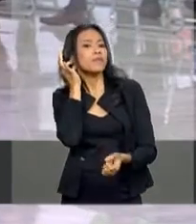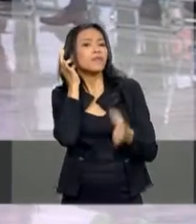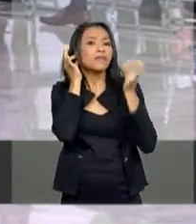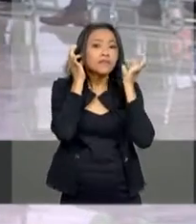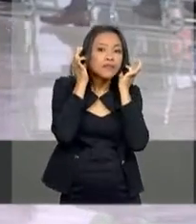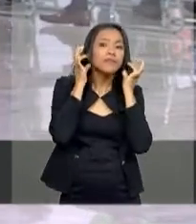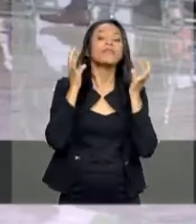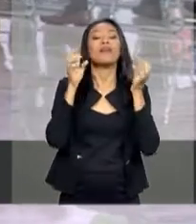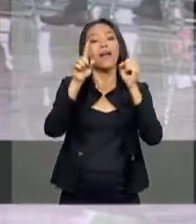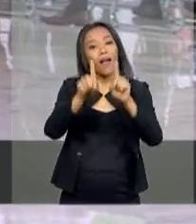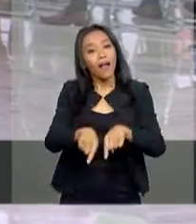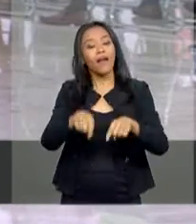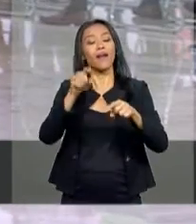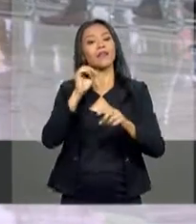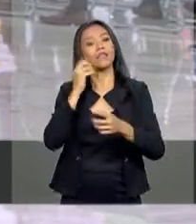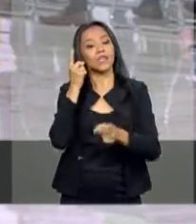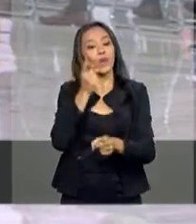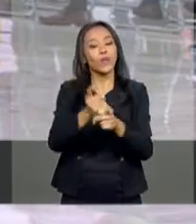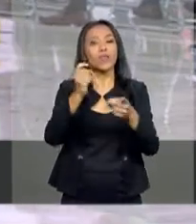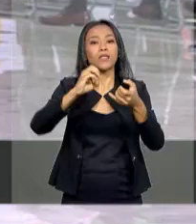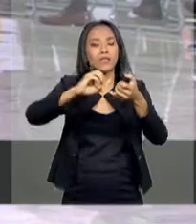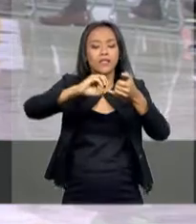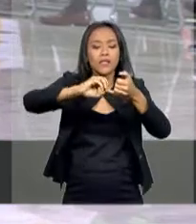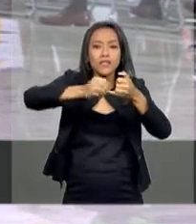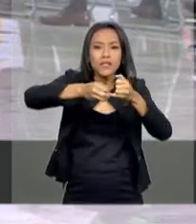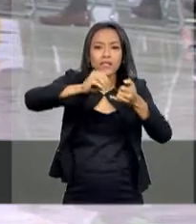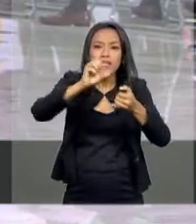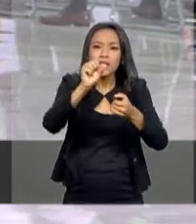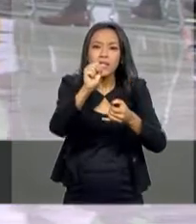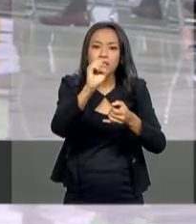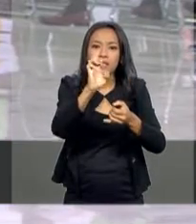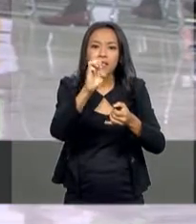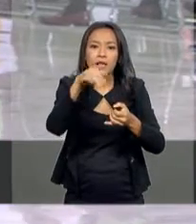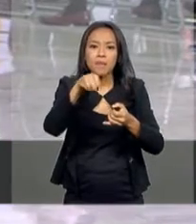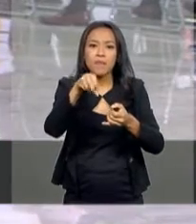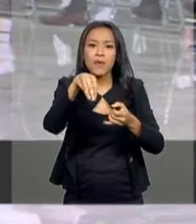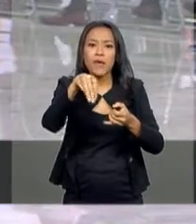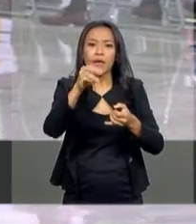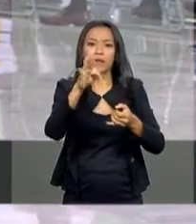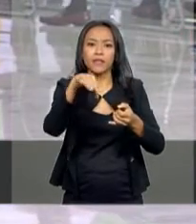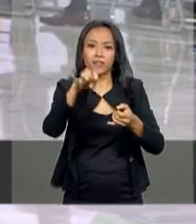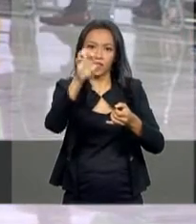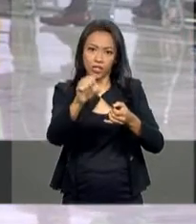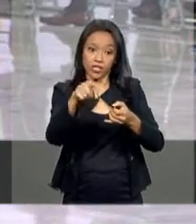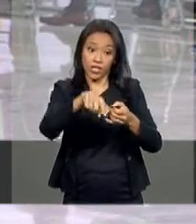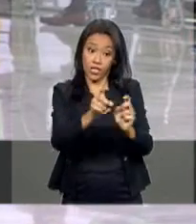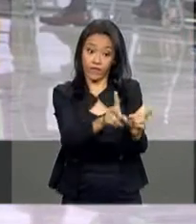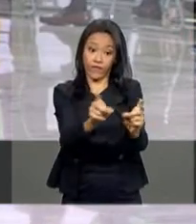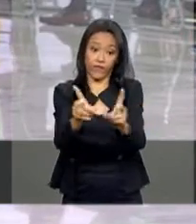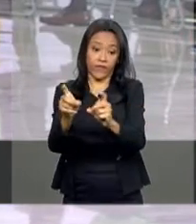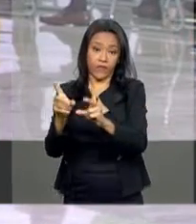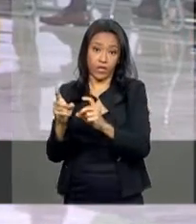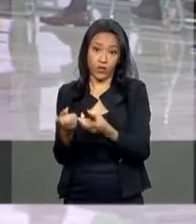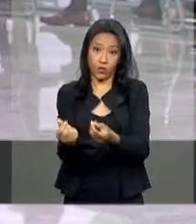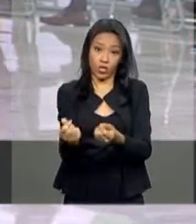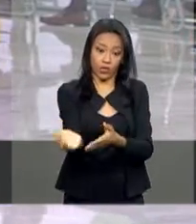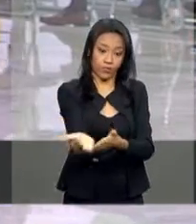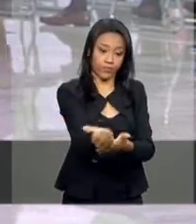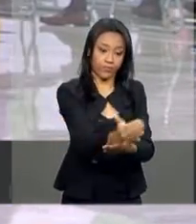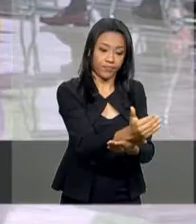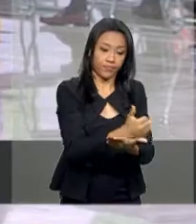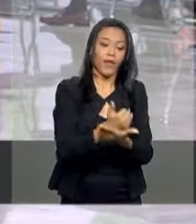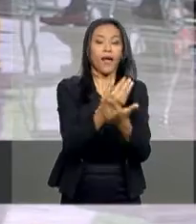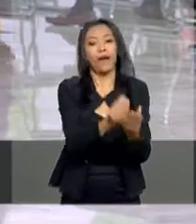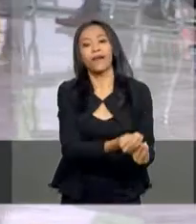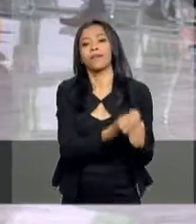sementes encontradas ali na região. E toda a renda obtida com a venda dessas biojoias é revertida para